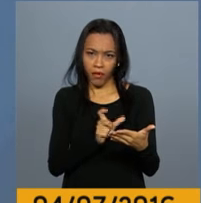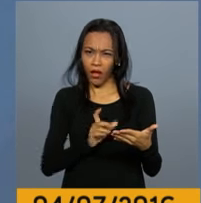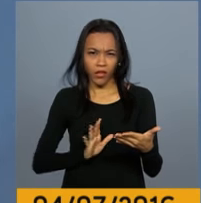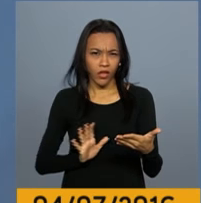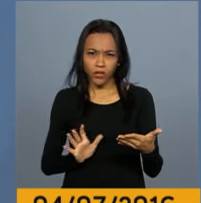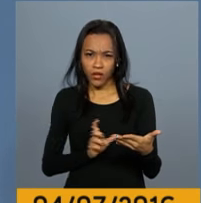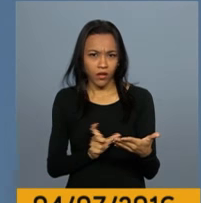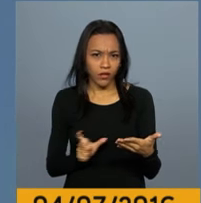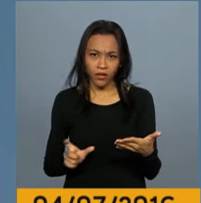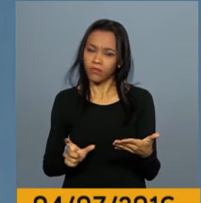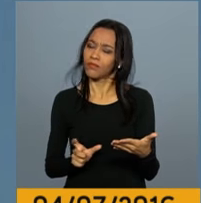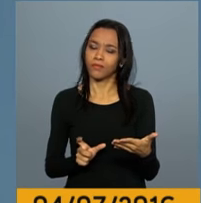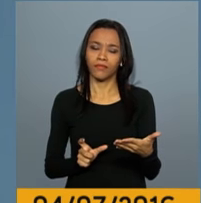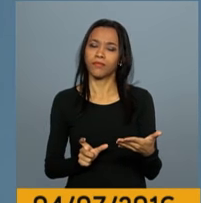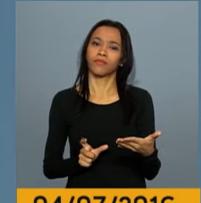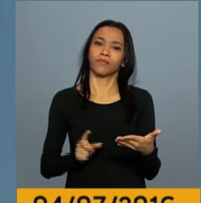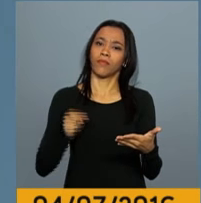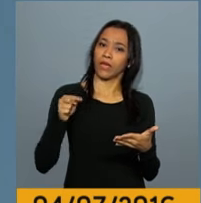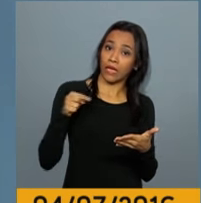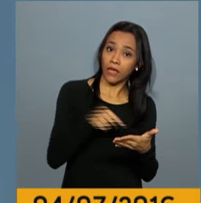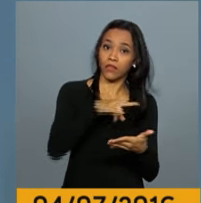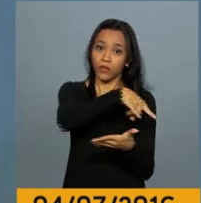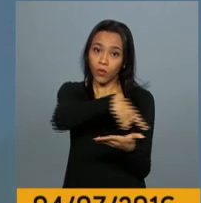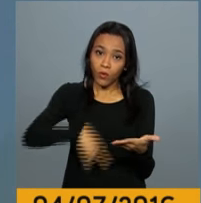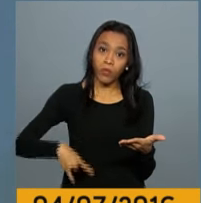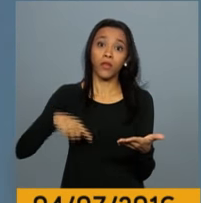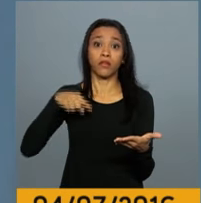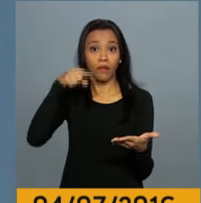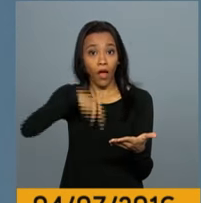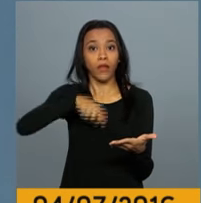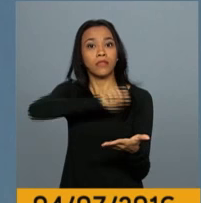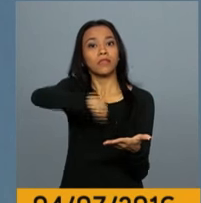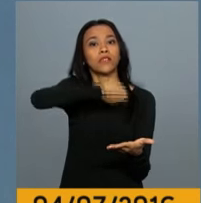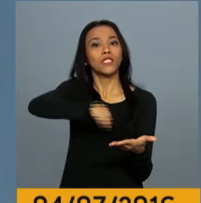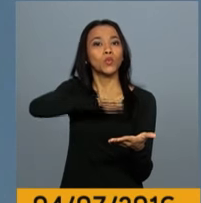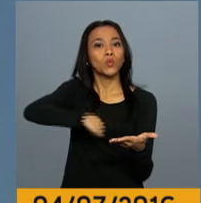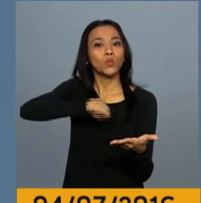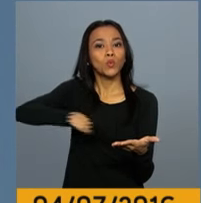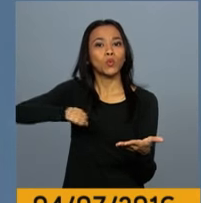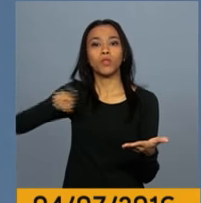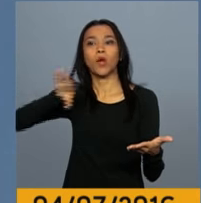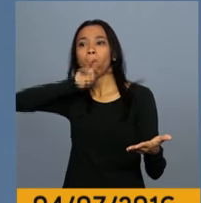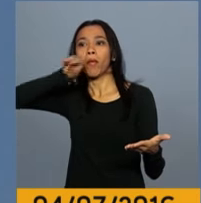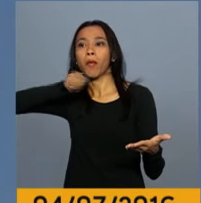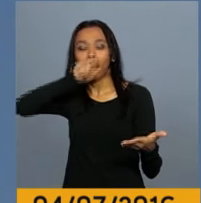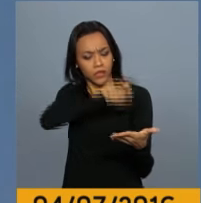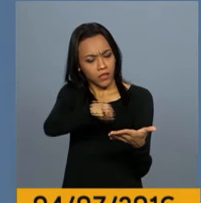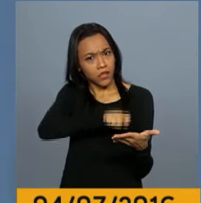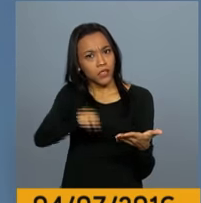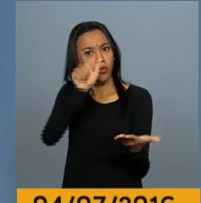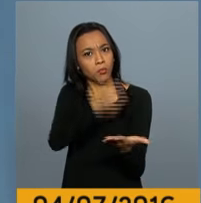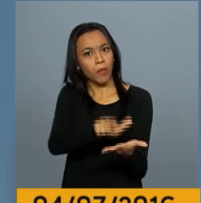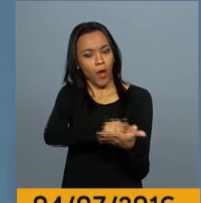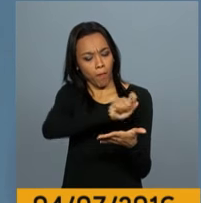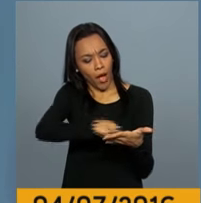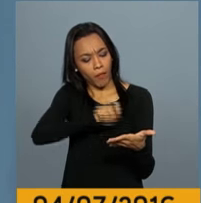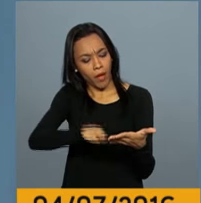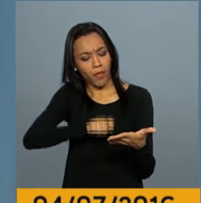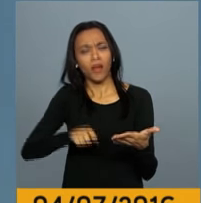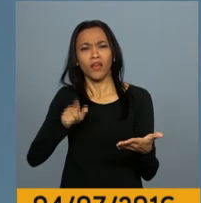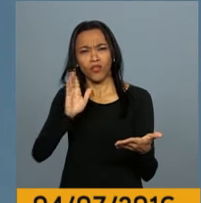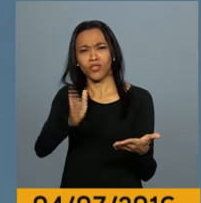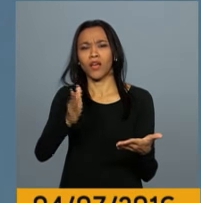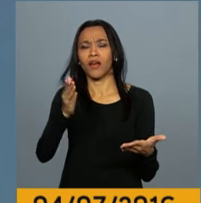mas era, como é, um documento escrito. E aqui eu volto a uma expressão que já